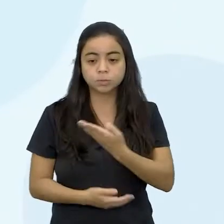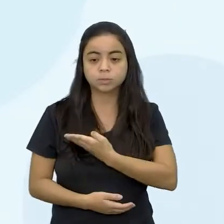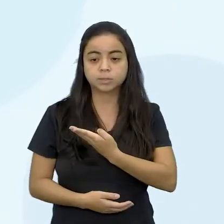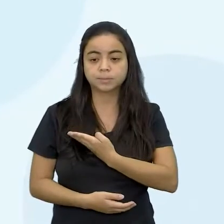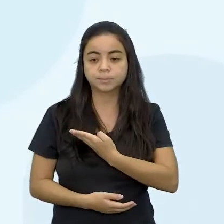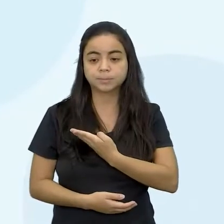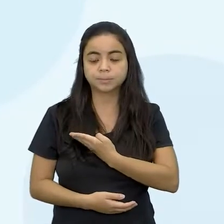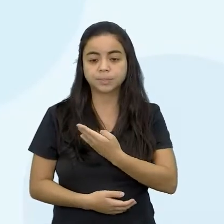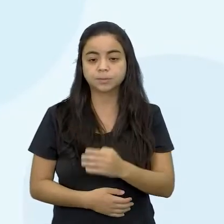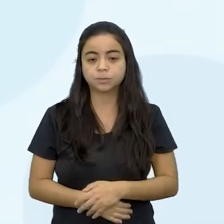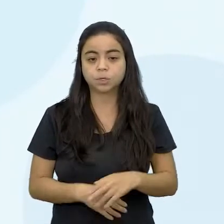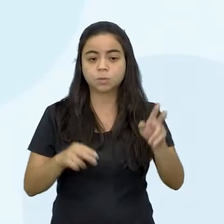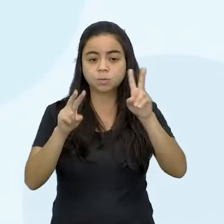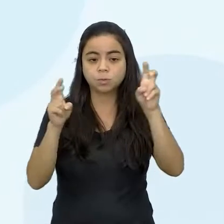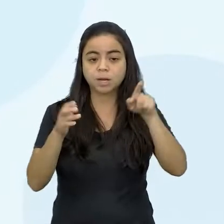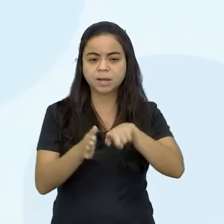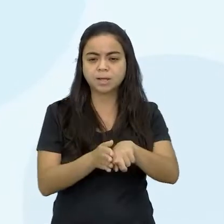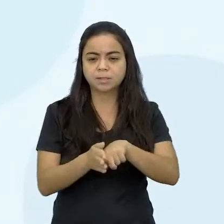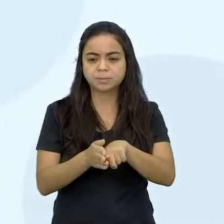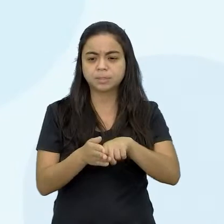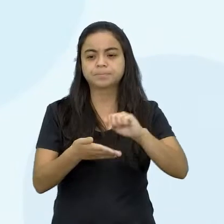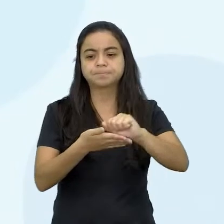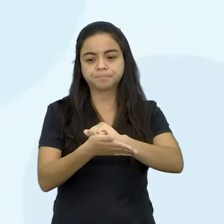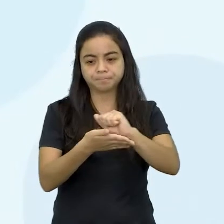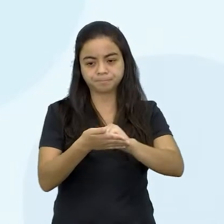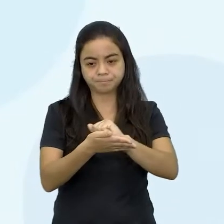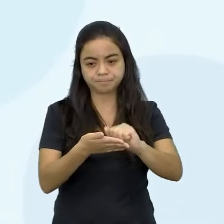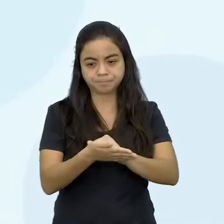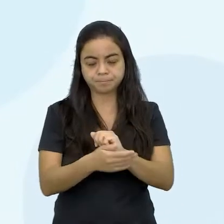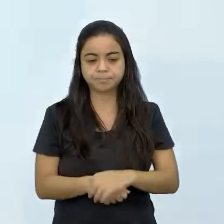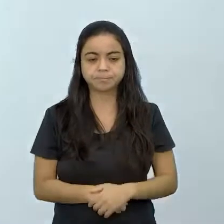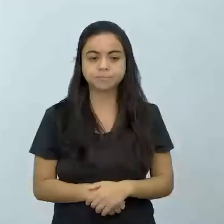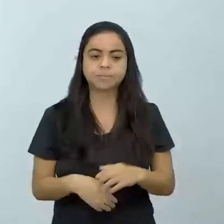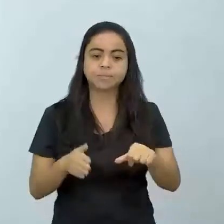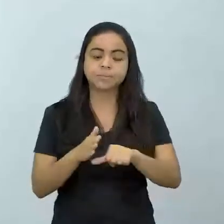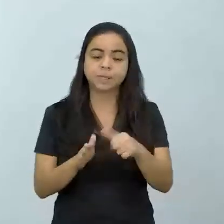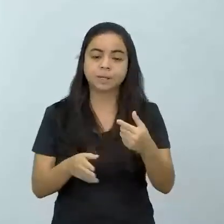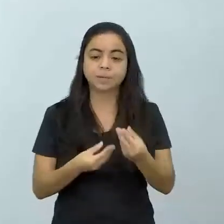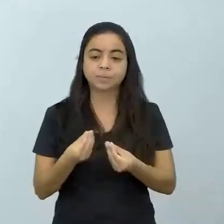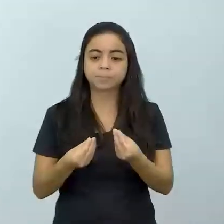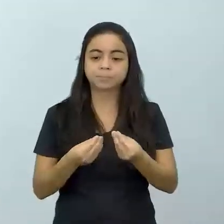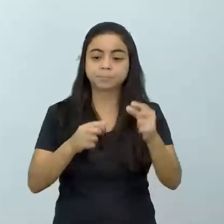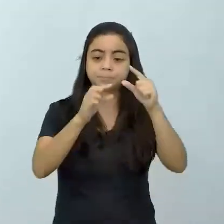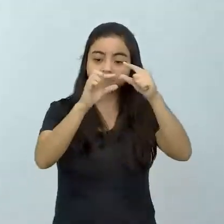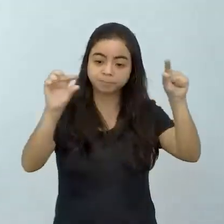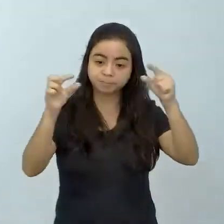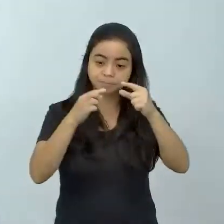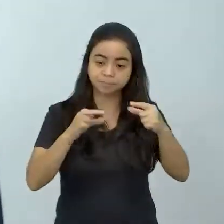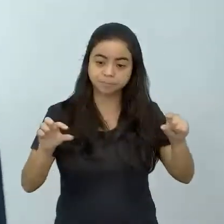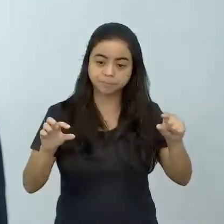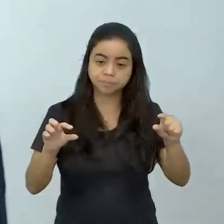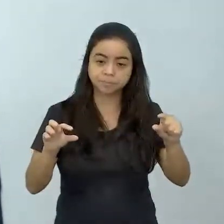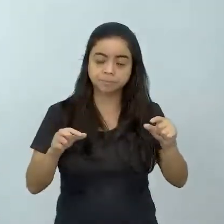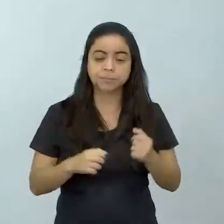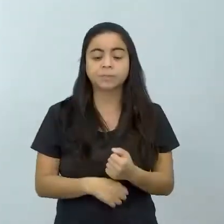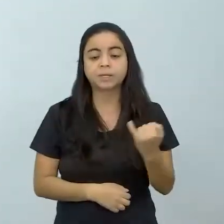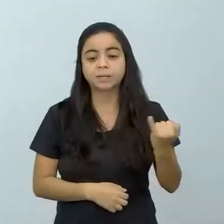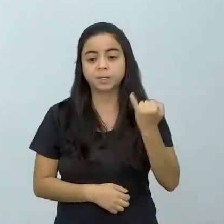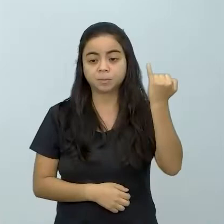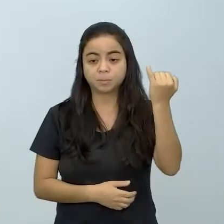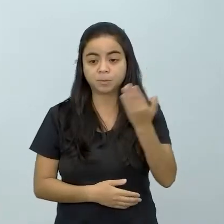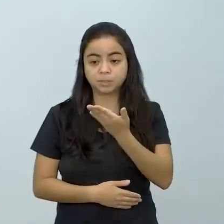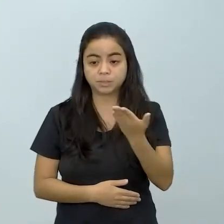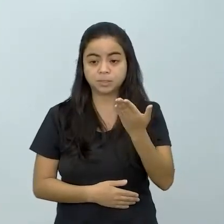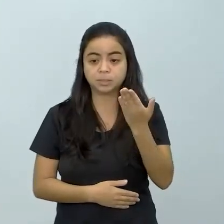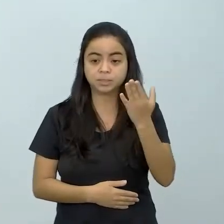a respeito da pesquisa bibliográfica primeiro tem uma forma de citação que é muito bacana você